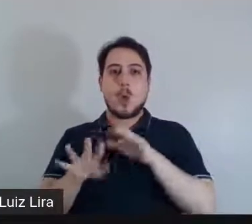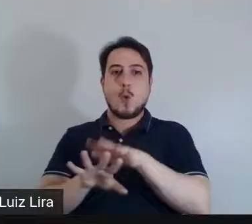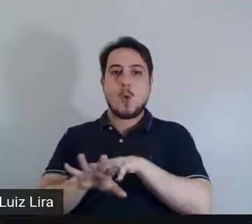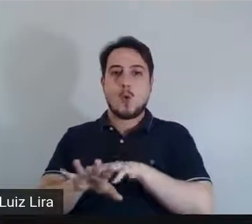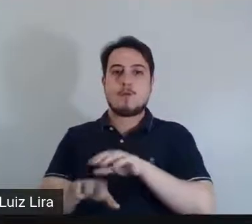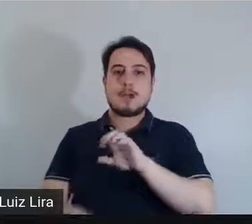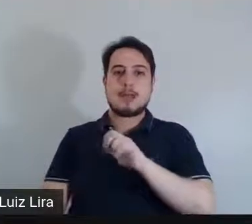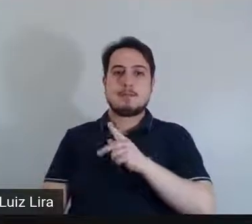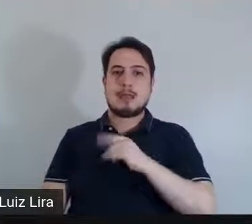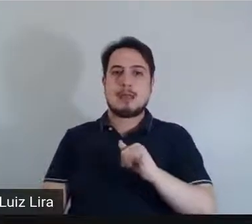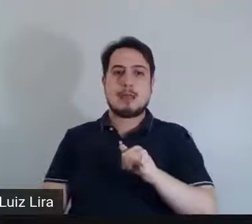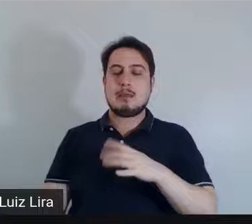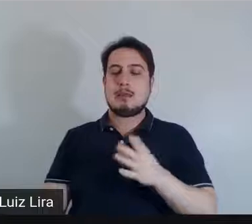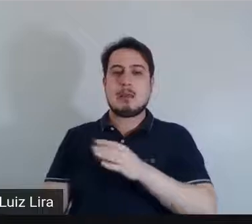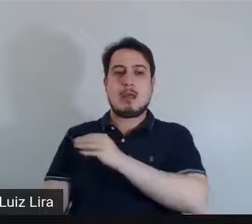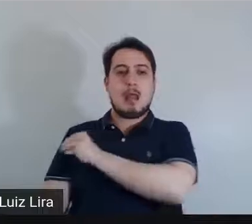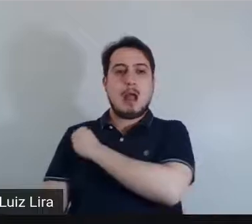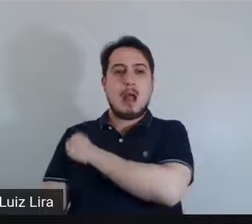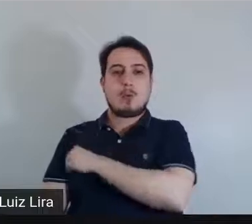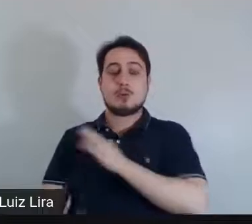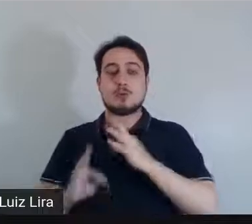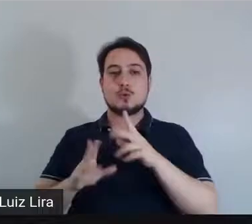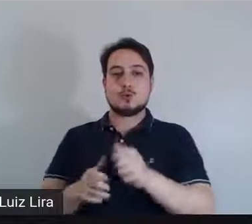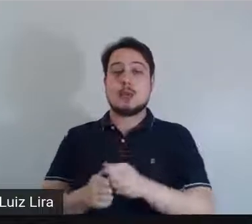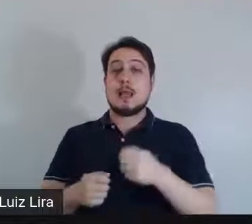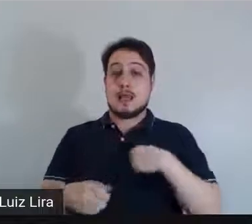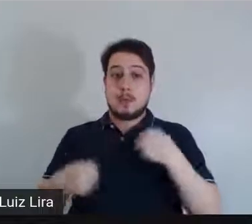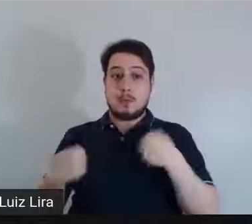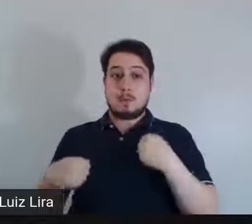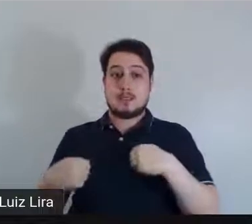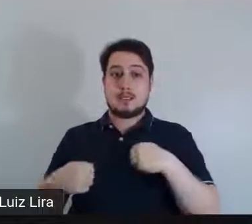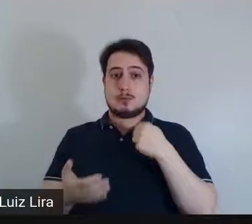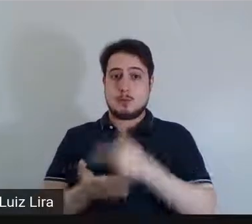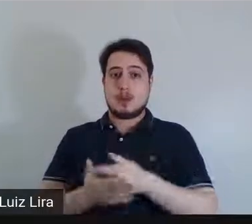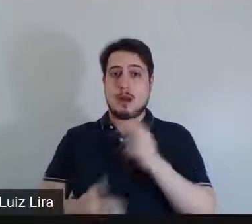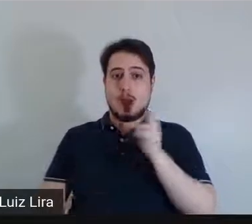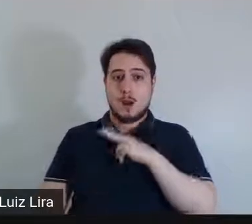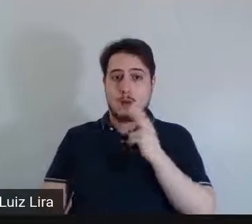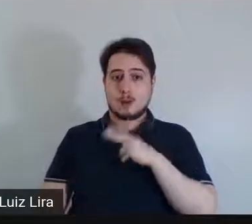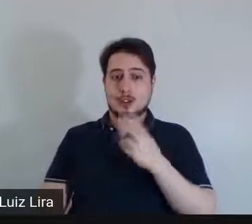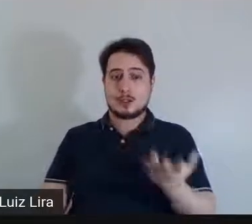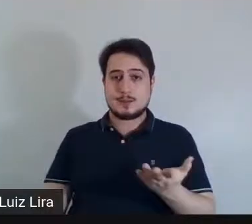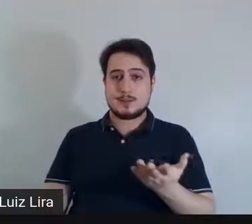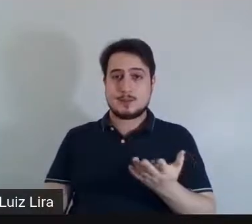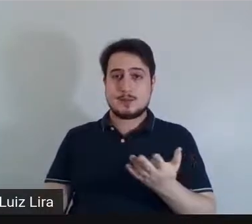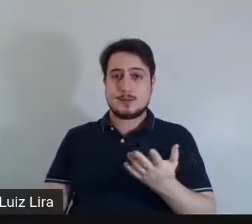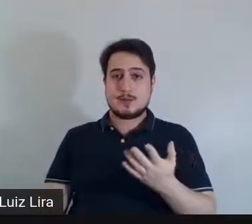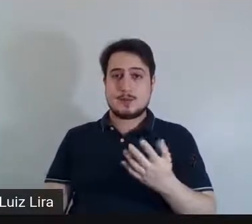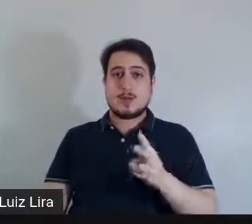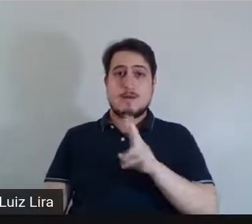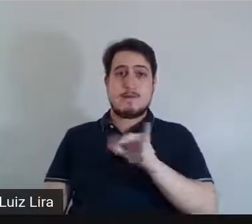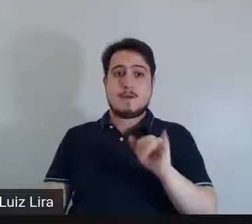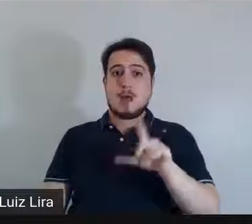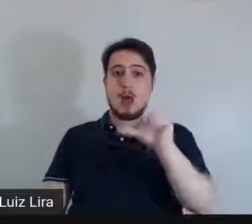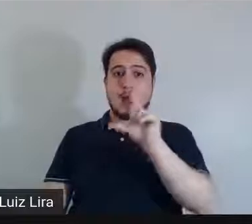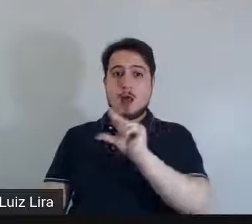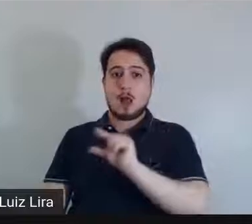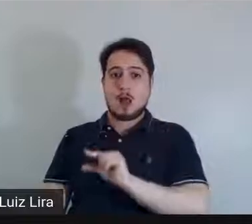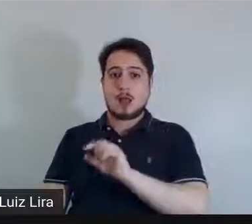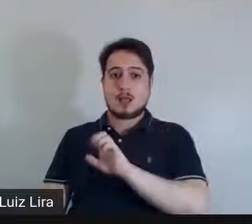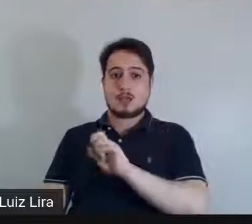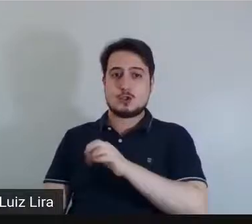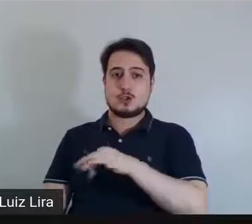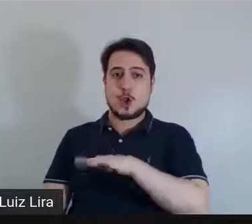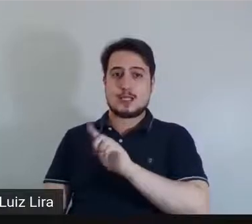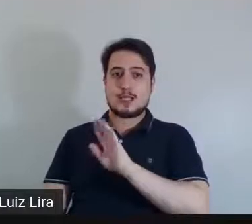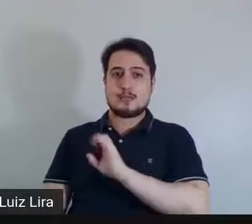de algo, de tudo. E eu preciso comprar. A pergunta é imediata, vai zerar estoque. Vai zerar estoque.